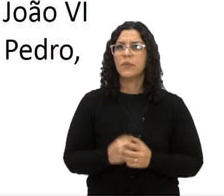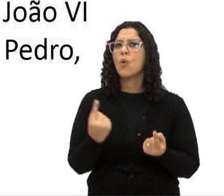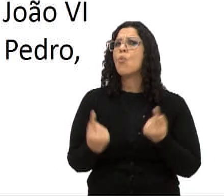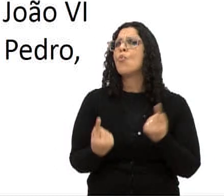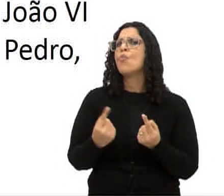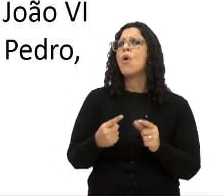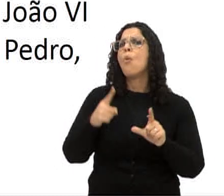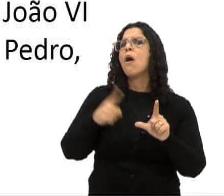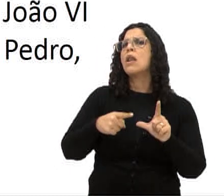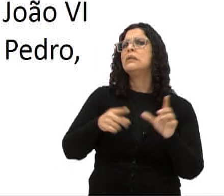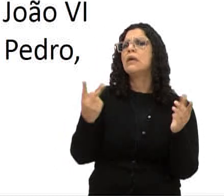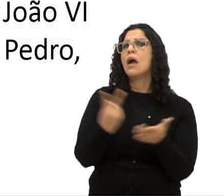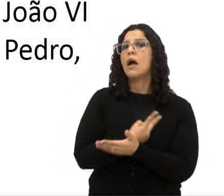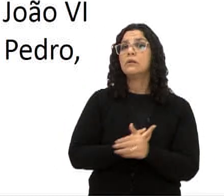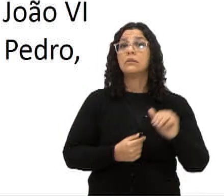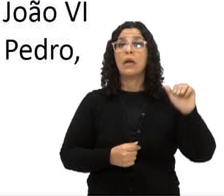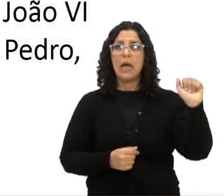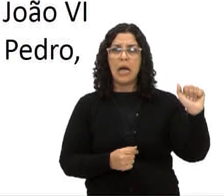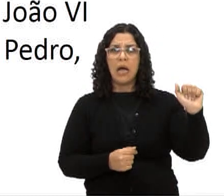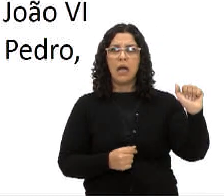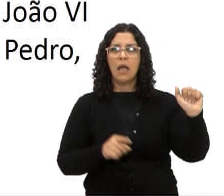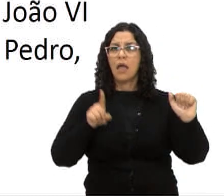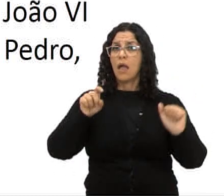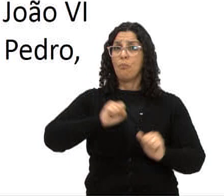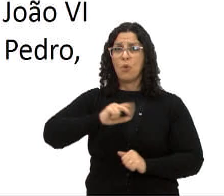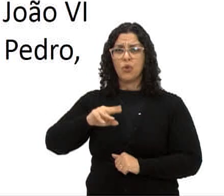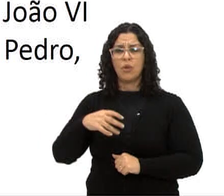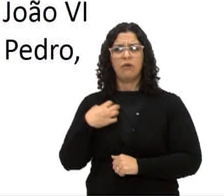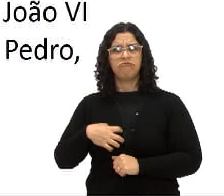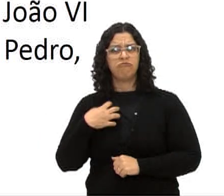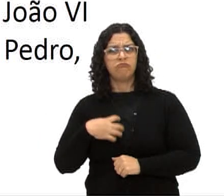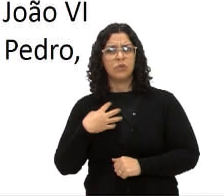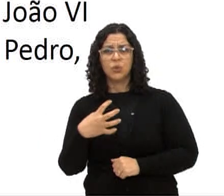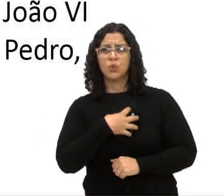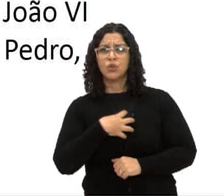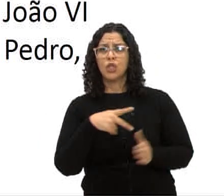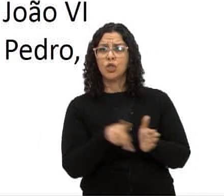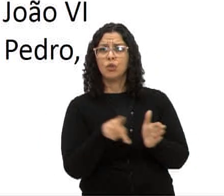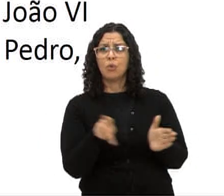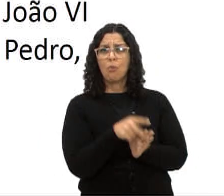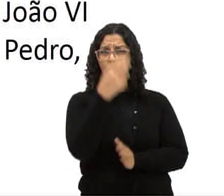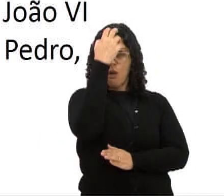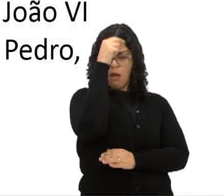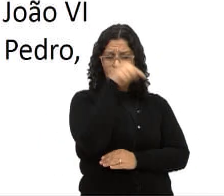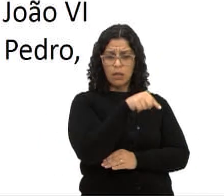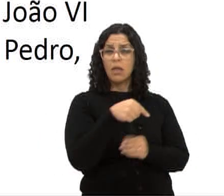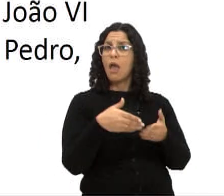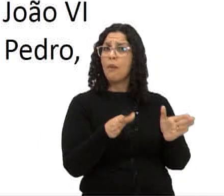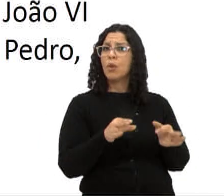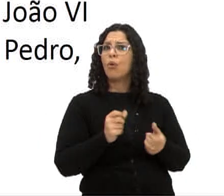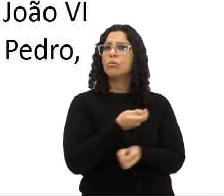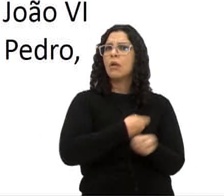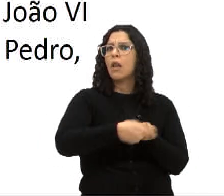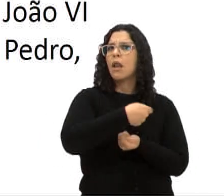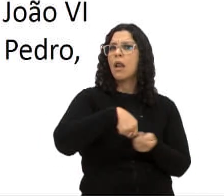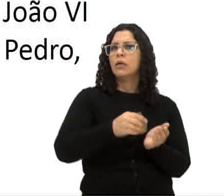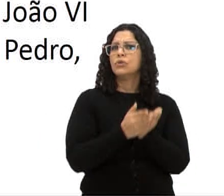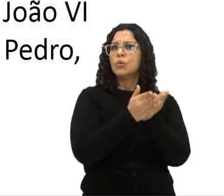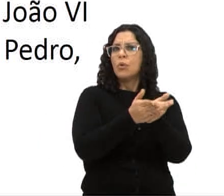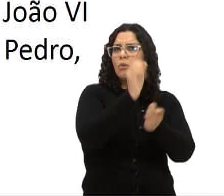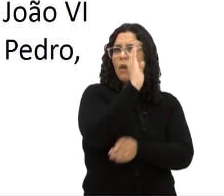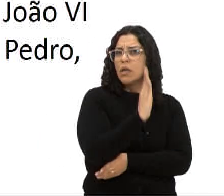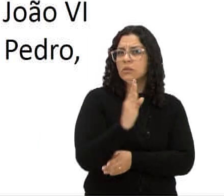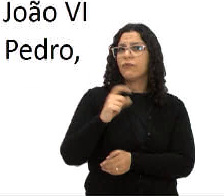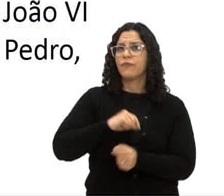será a alternativa incorreta? A. Insatisfeitos com as atitudes de Dom João, a abertura dos portos brasileiros, os portugueses fizeram a Revolução Liberal